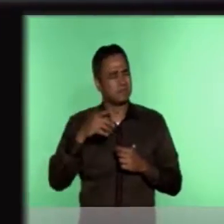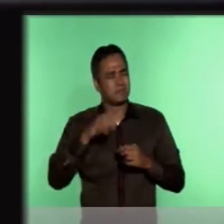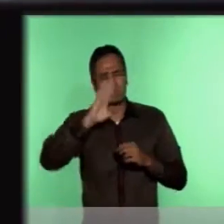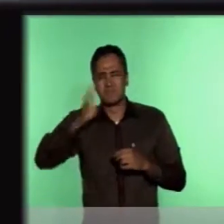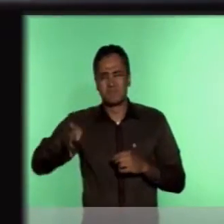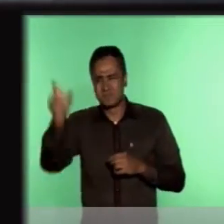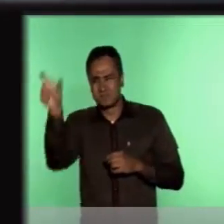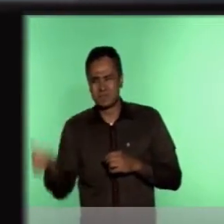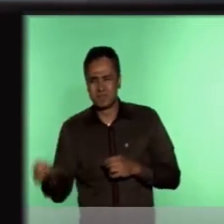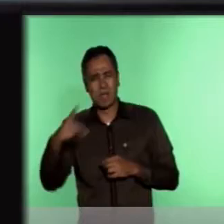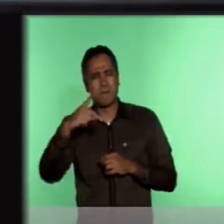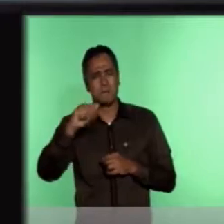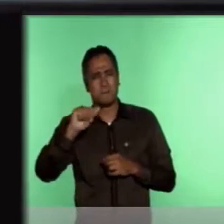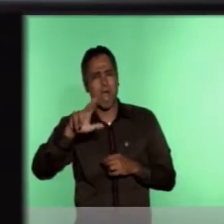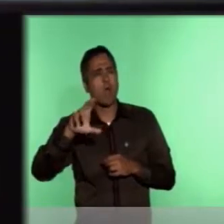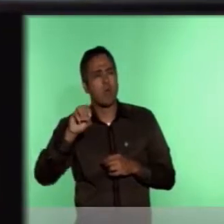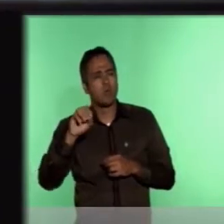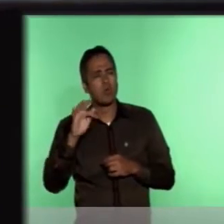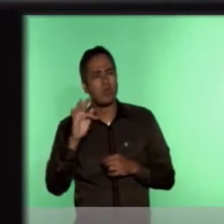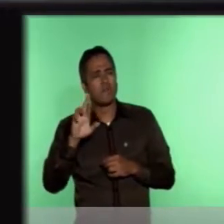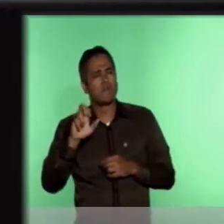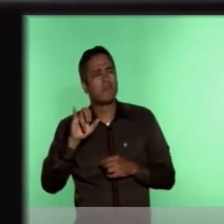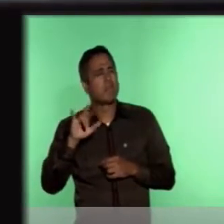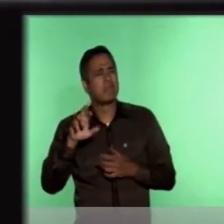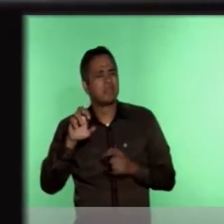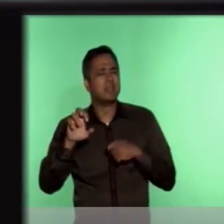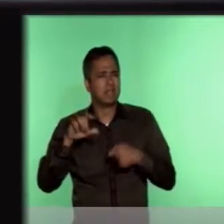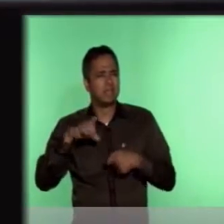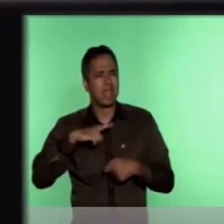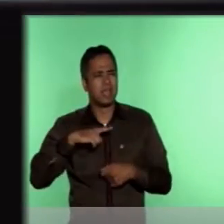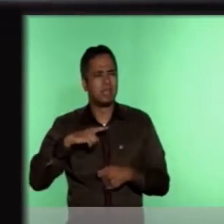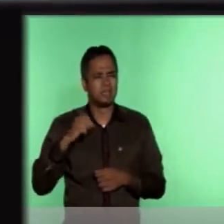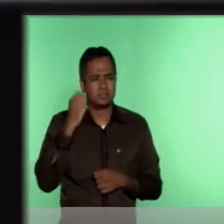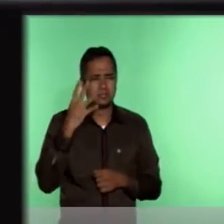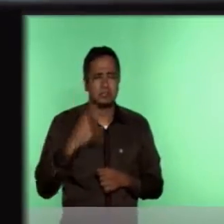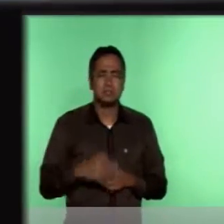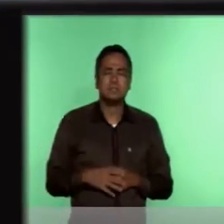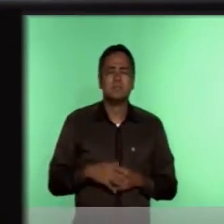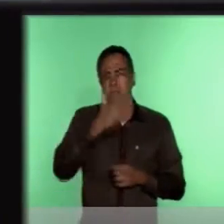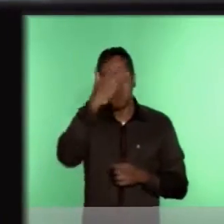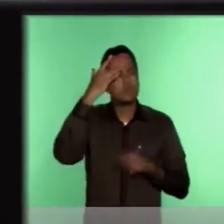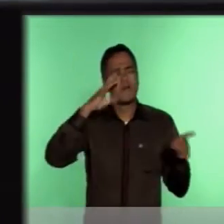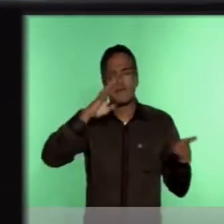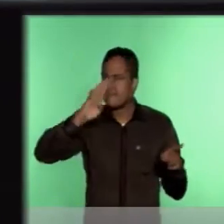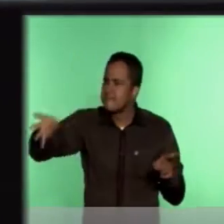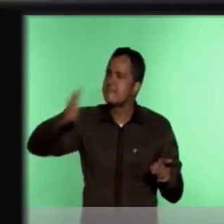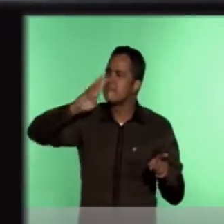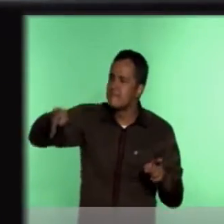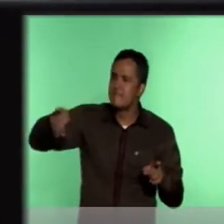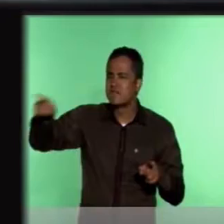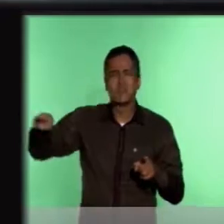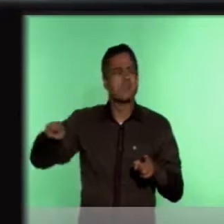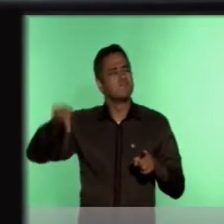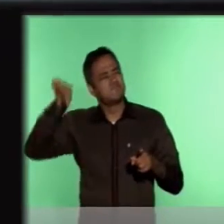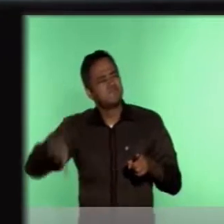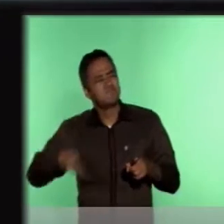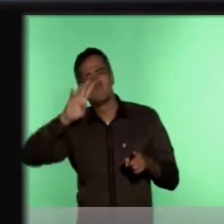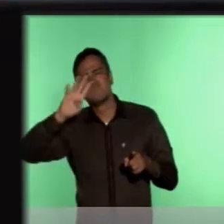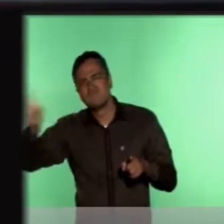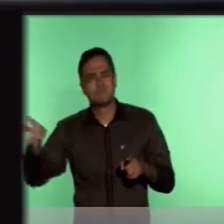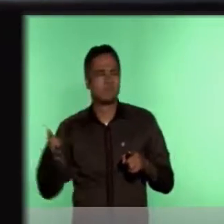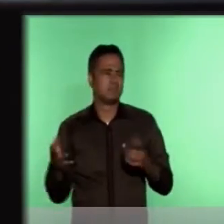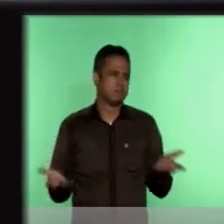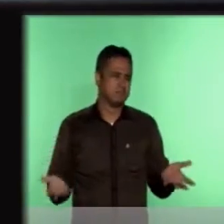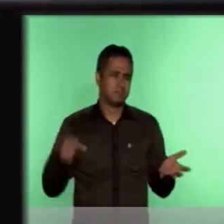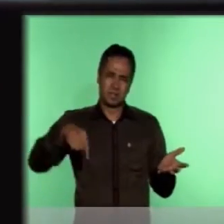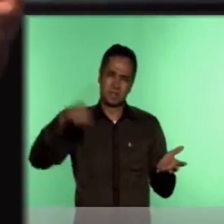Freire. Eu acho que esse é o aspecto mais grave do que tem acontecido aqui. Então, essa meta é uma meta dificílima de ser cumprida, porque a educação